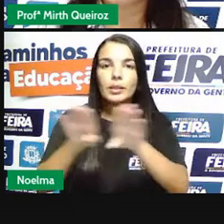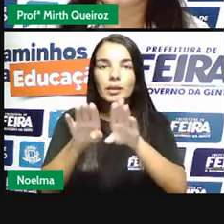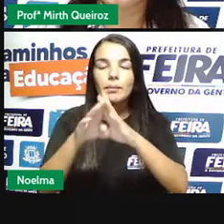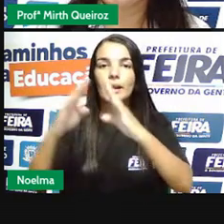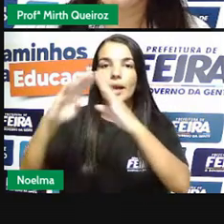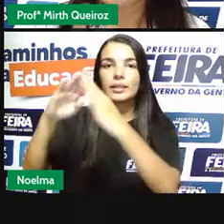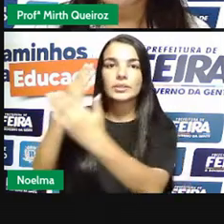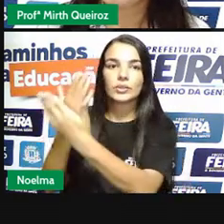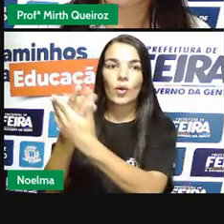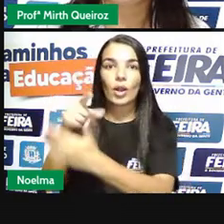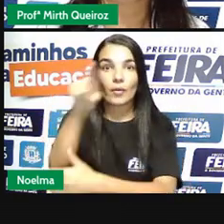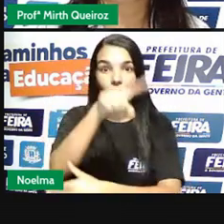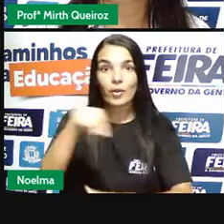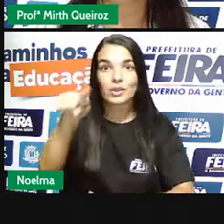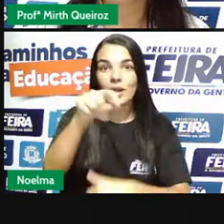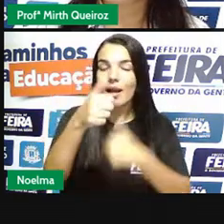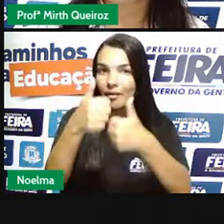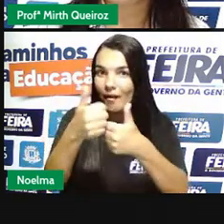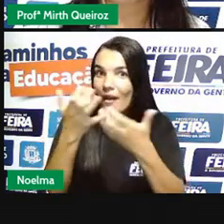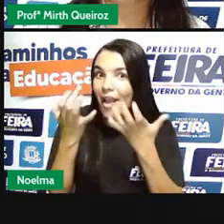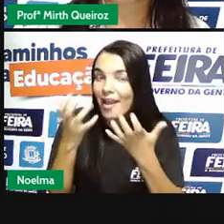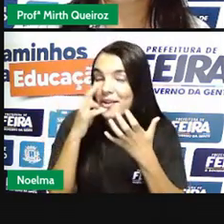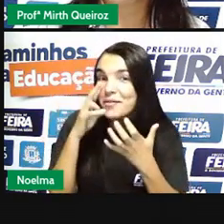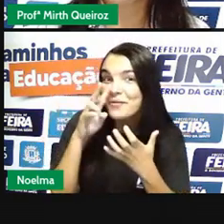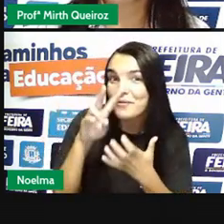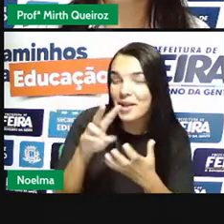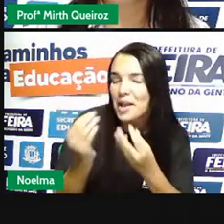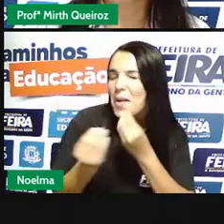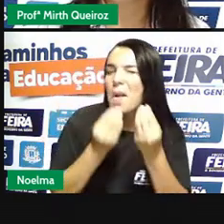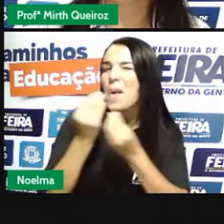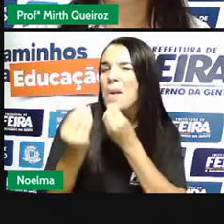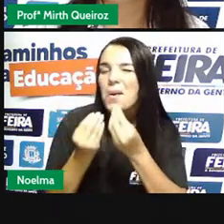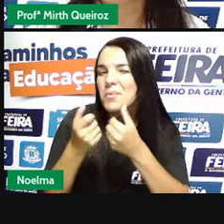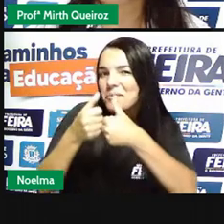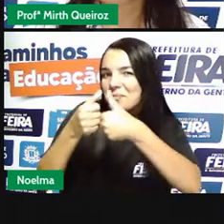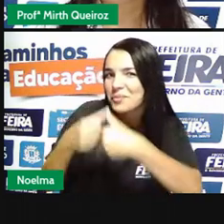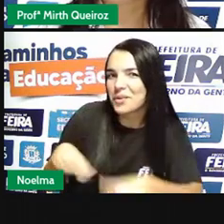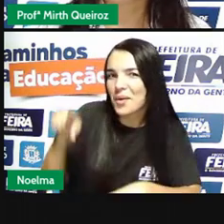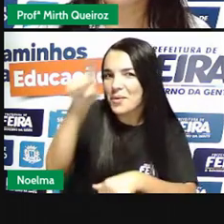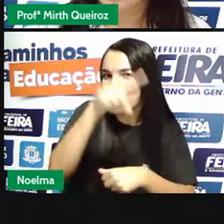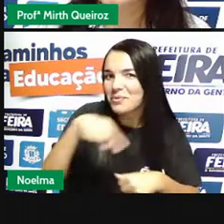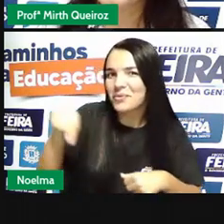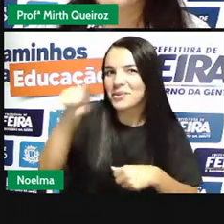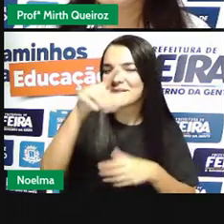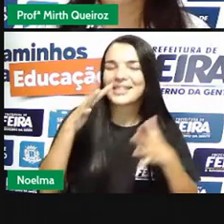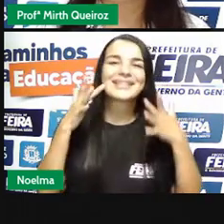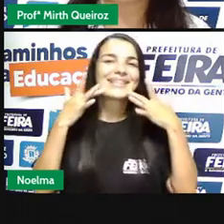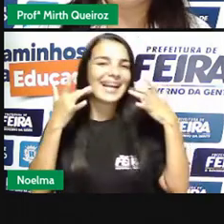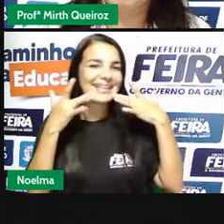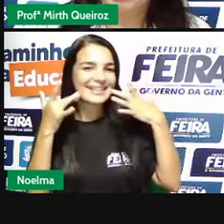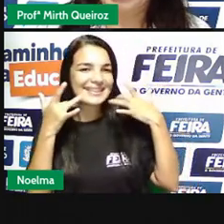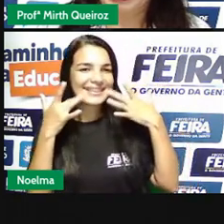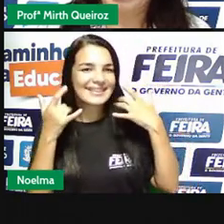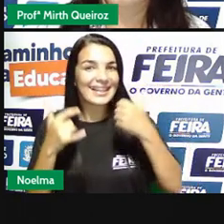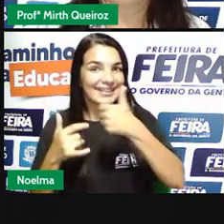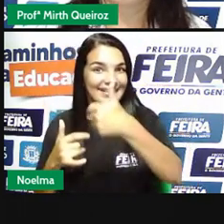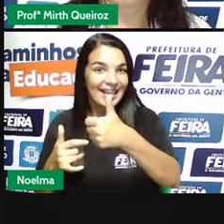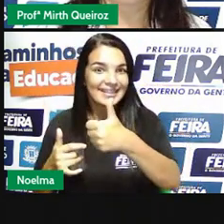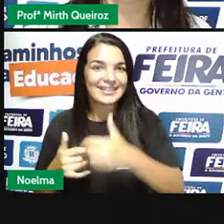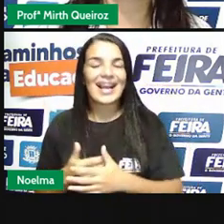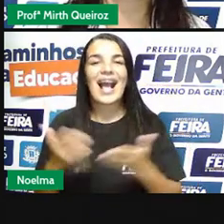escolas de você está quero ver a peça de vocês vou ver como ficam vocês aí como artistas